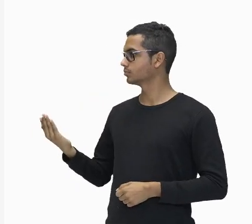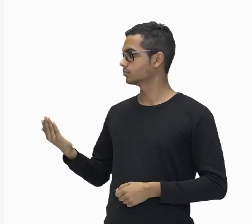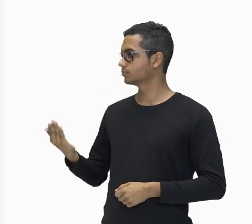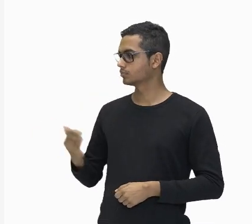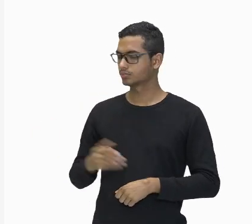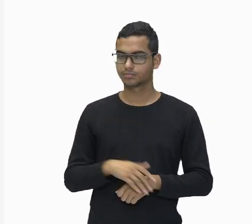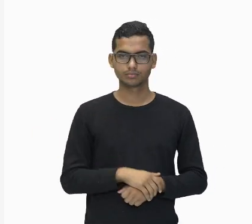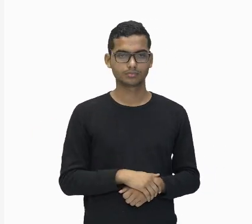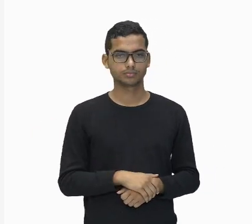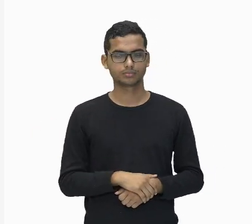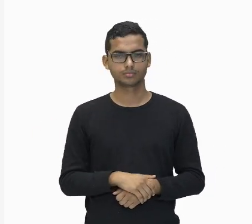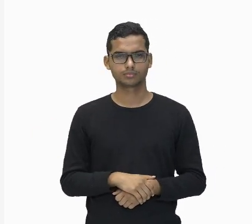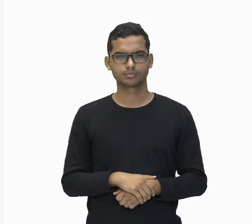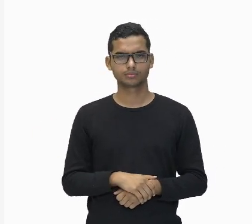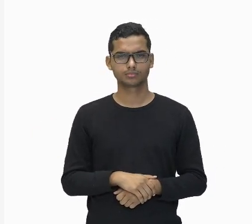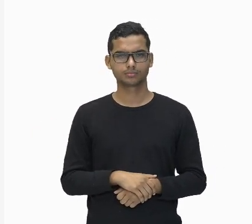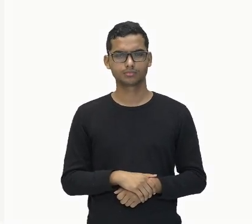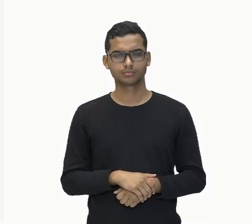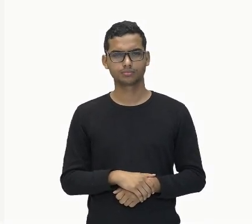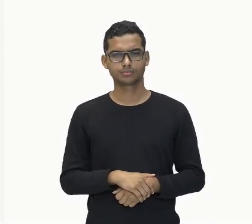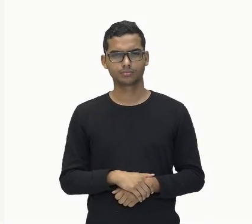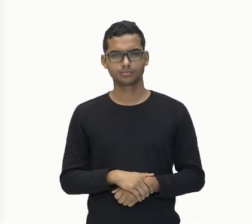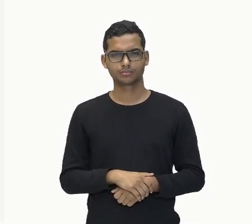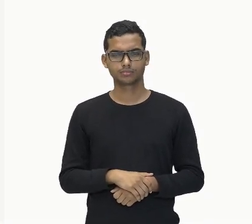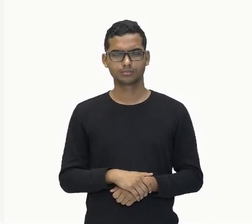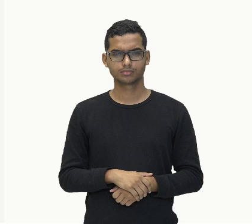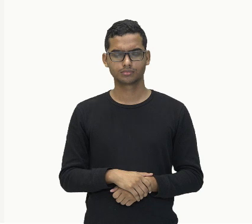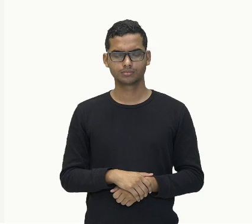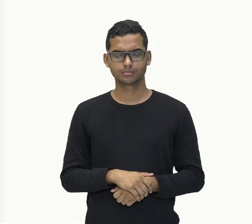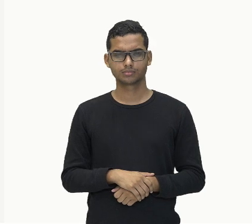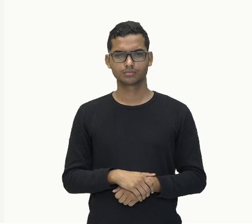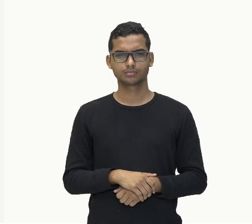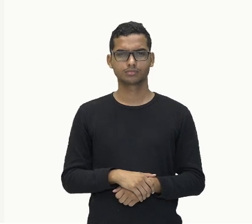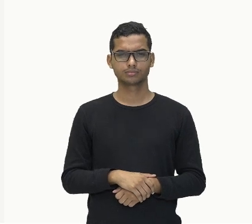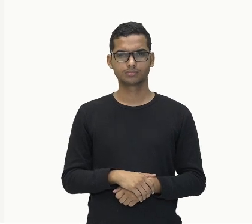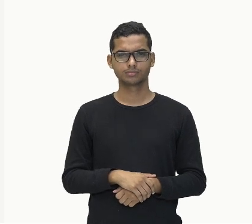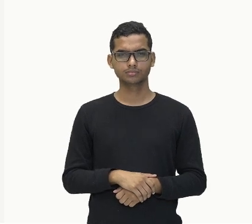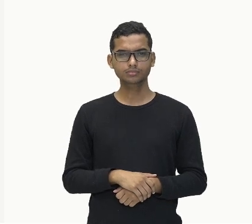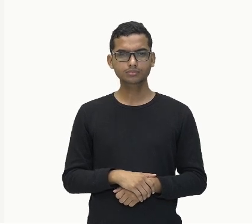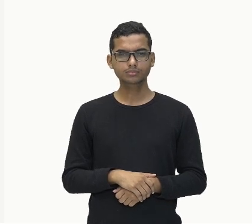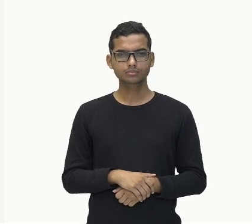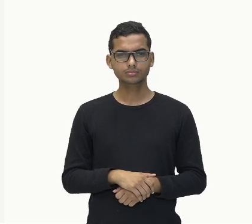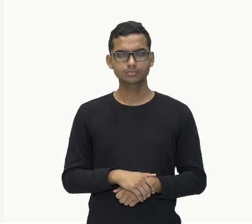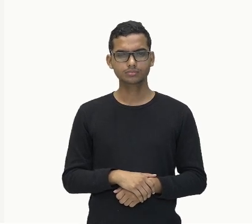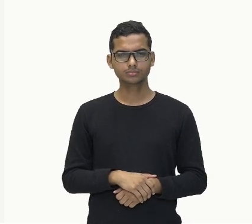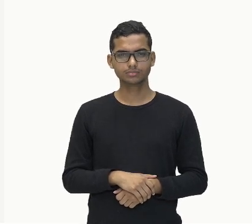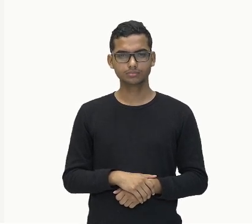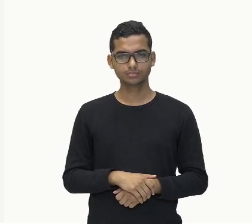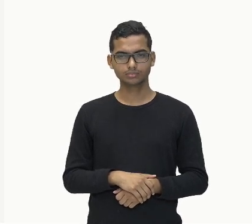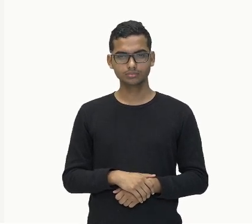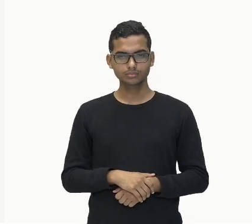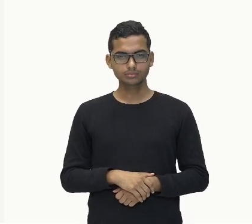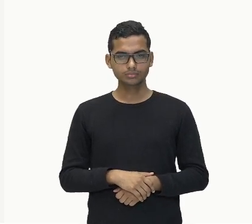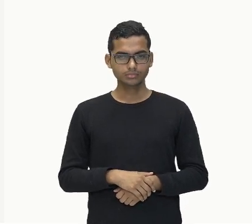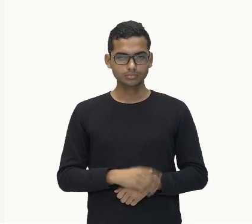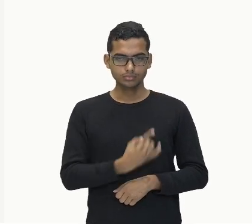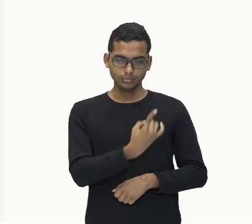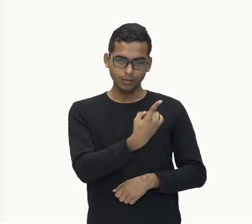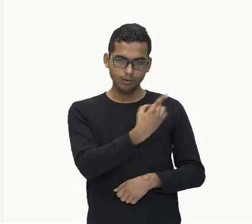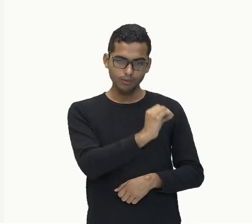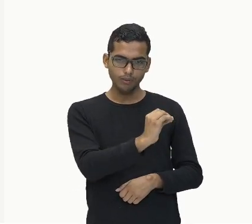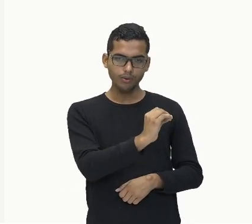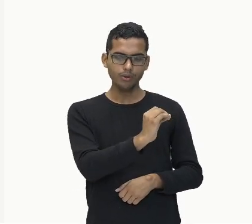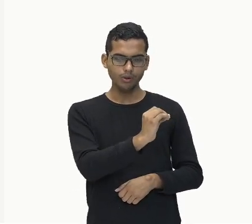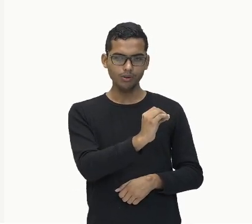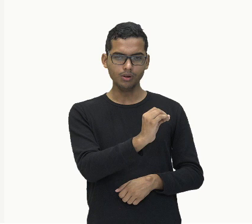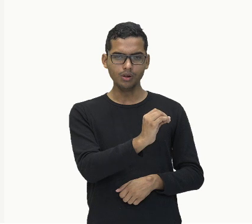Então, teremos aqui a combinação, as 2 combinações, 10 elementos tomados 3 a 3, que dá 120,